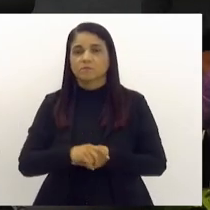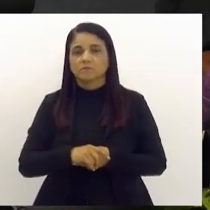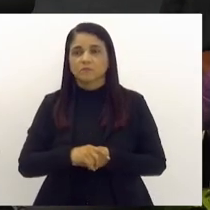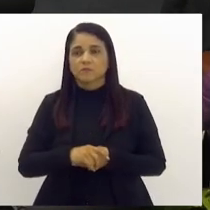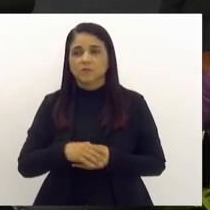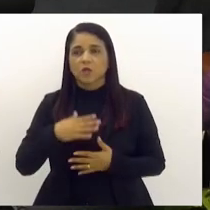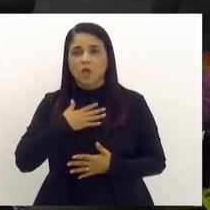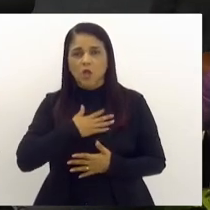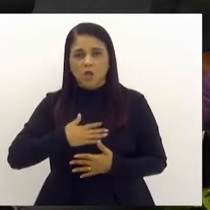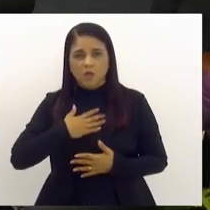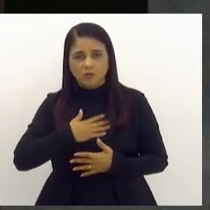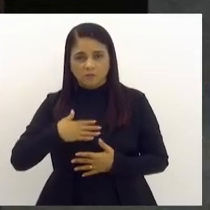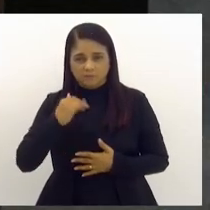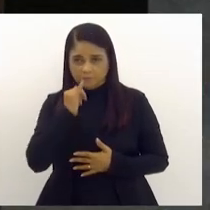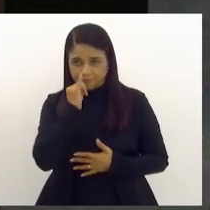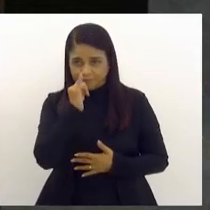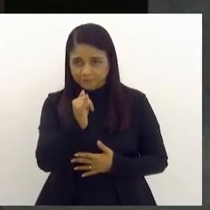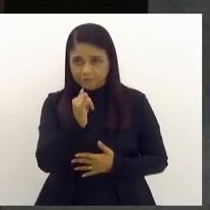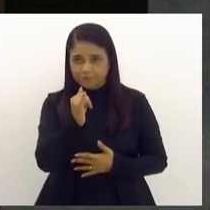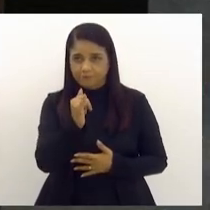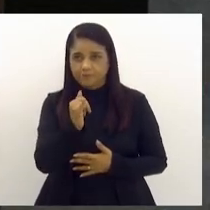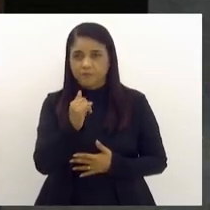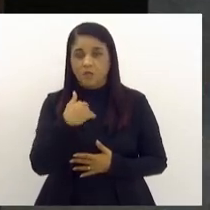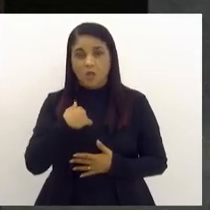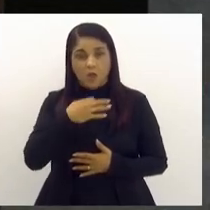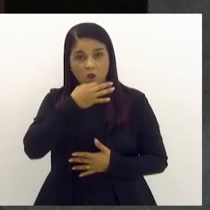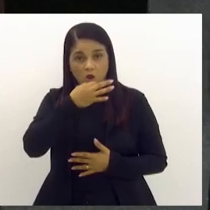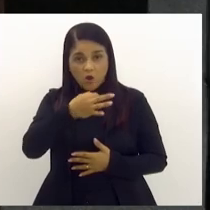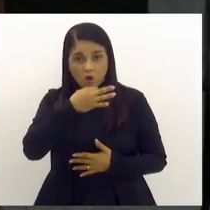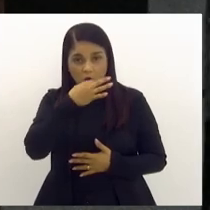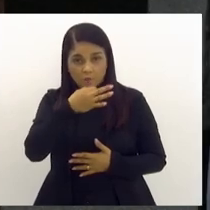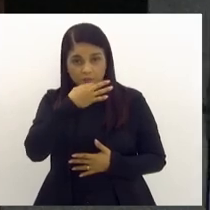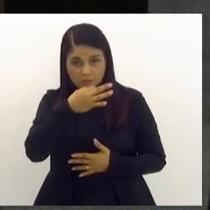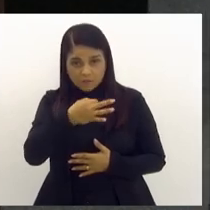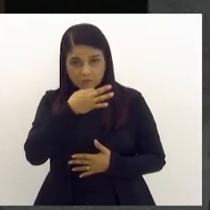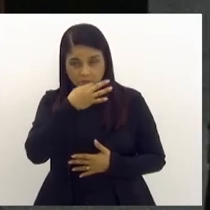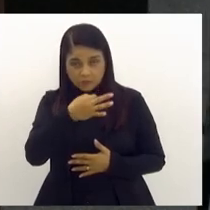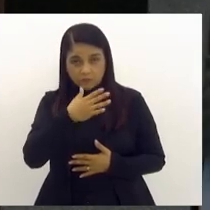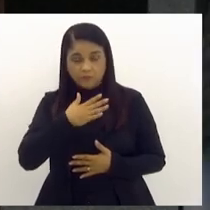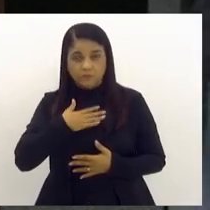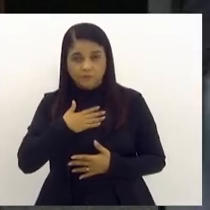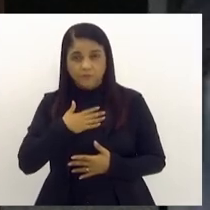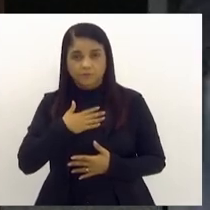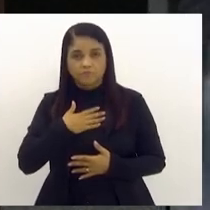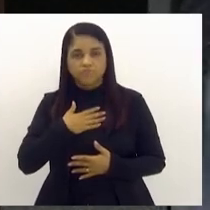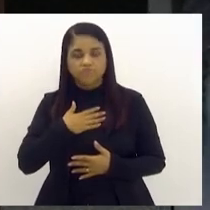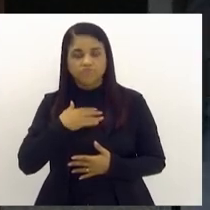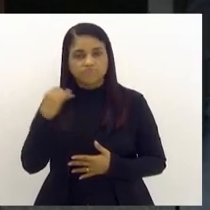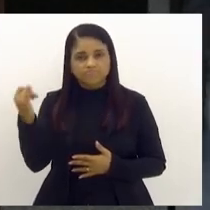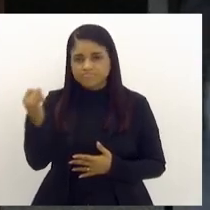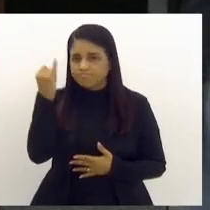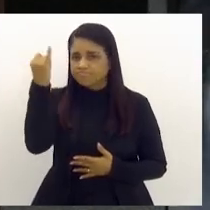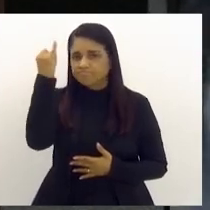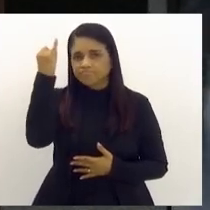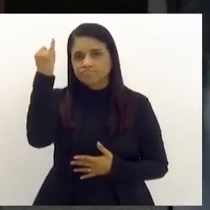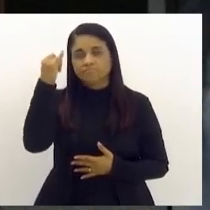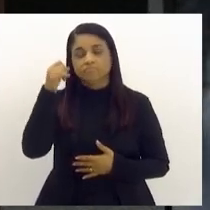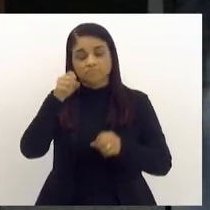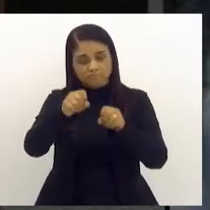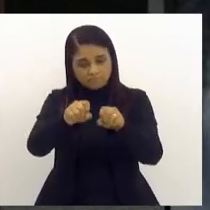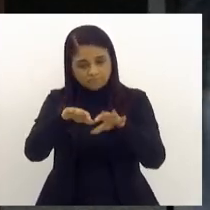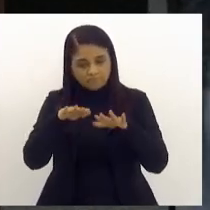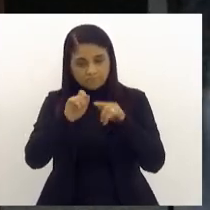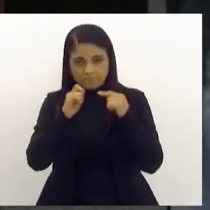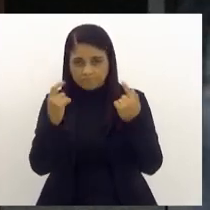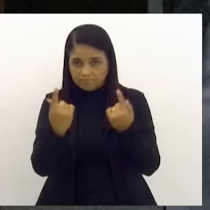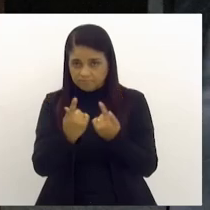gostaria de dizer que hoje nós estamos, na minha opinião, dando já um passo em direção ao que é mais ideal aqui na Assembleia